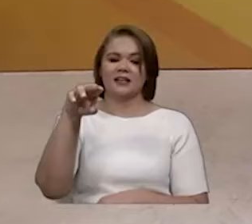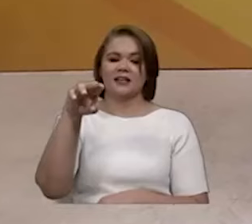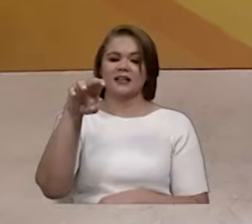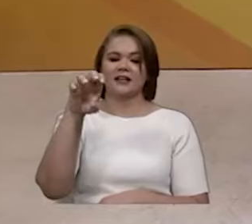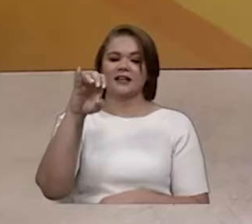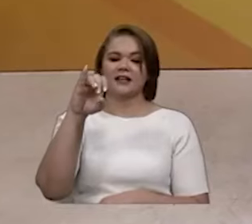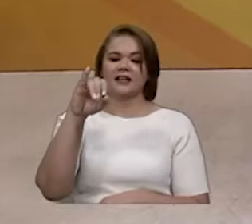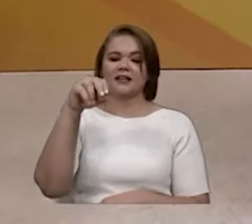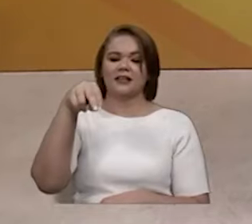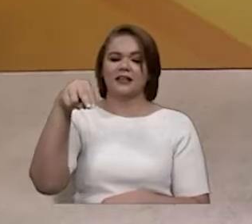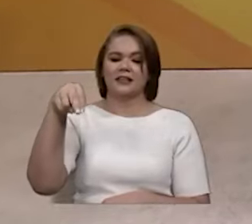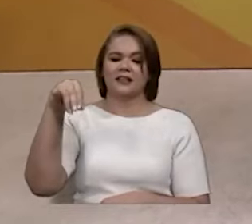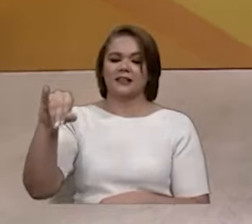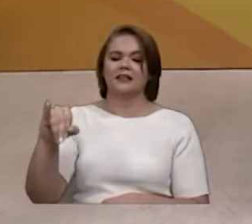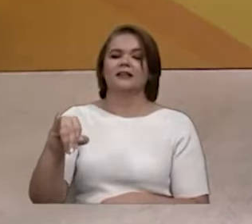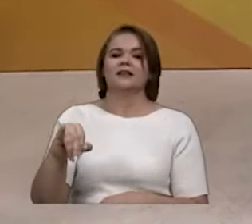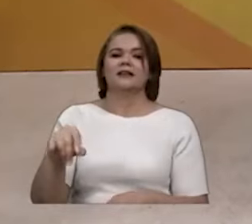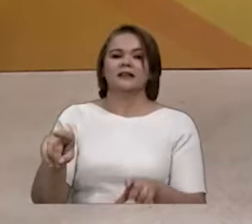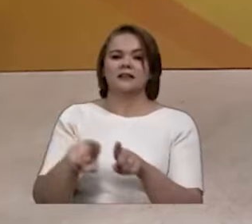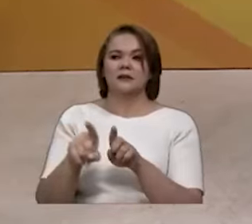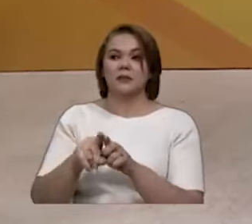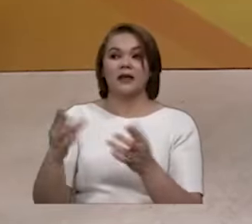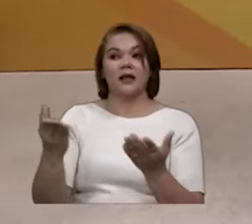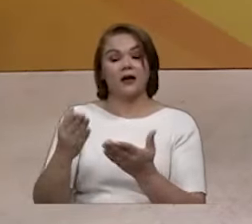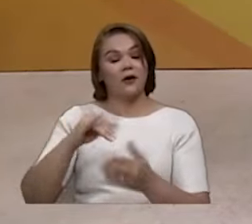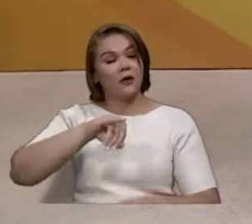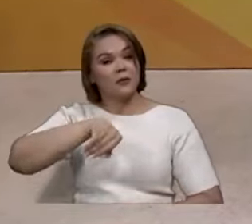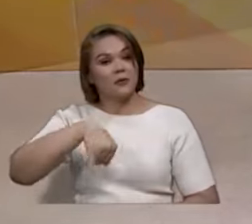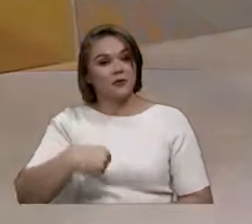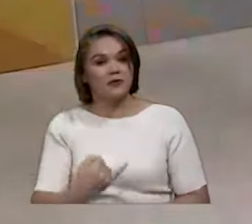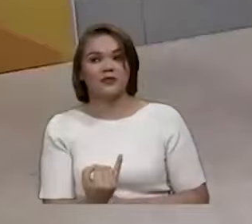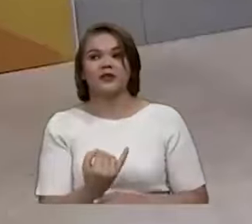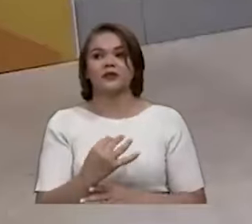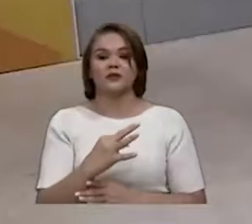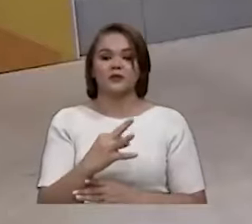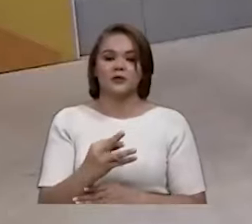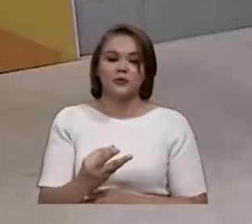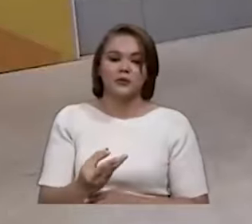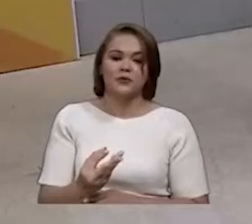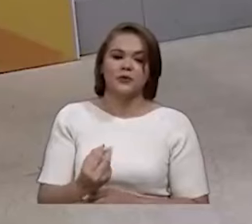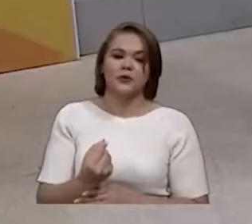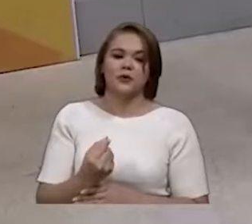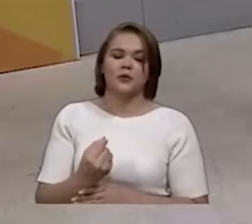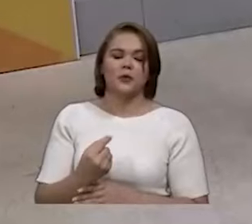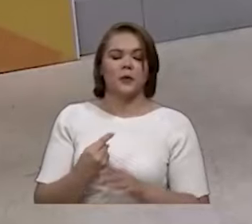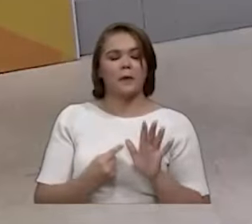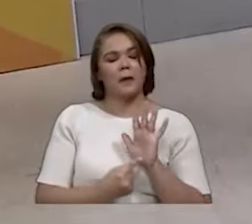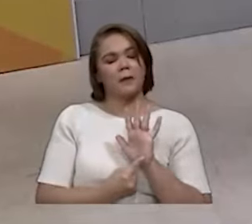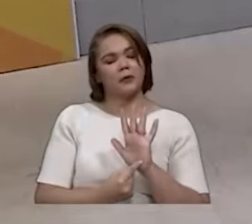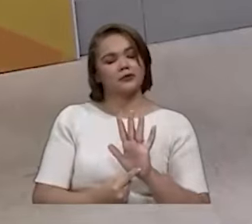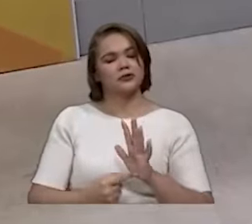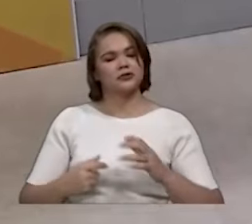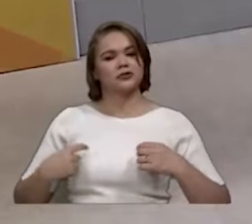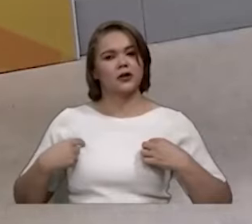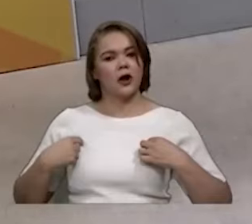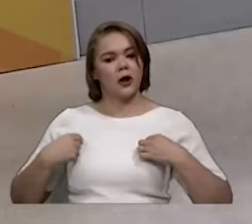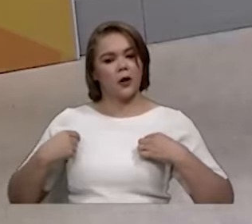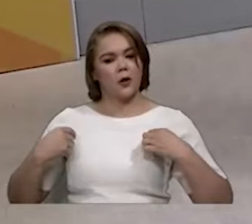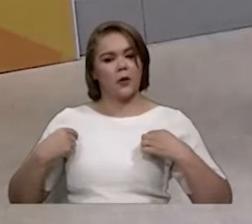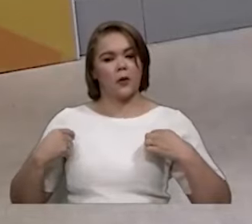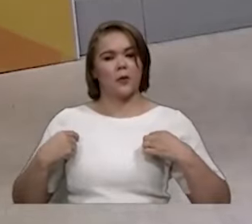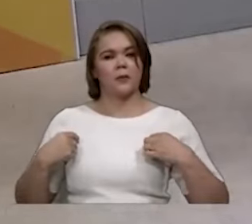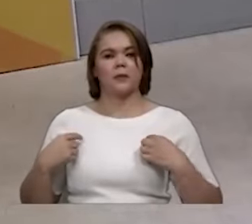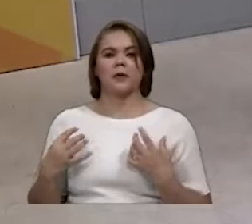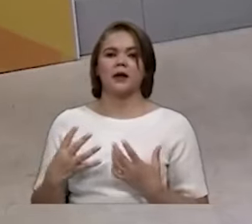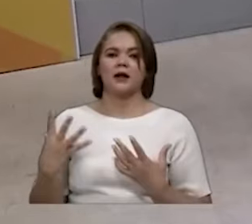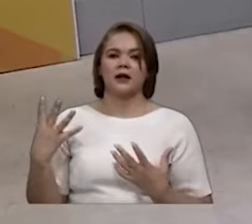agora aproveito todos os detalhes desta câmera do meu amigo Jefferson Scubi para mostrar a elegância que eu estou